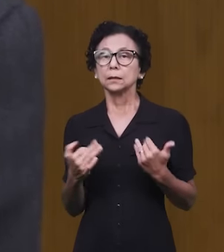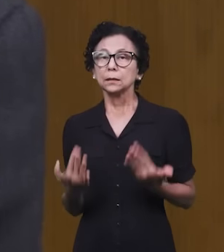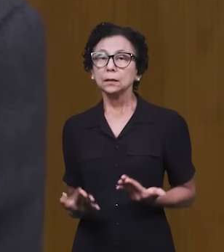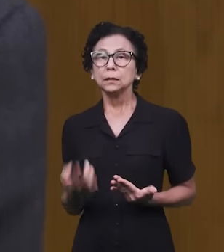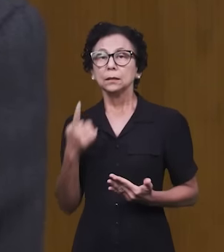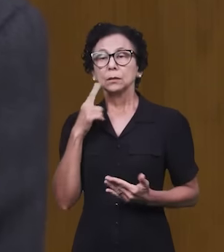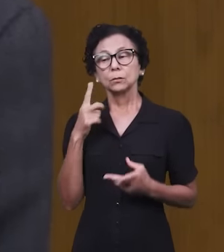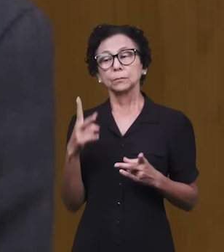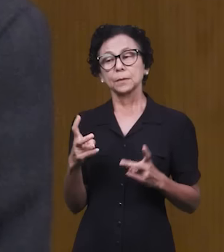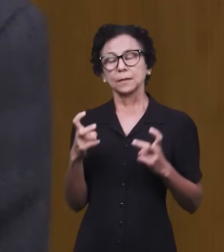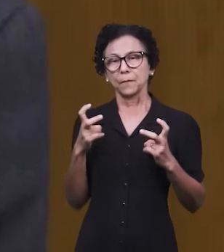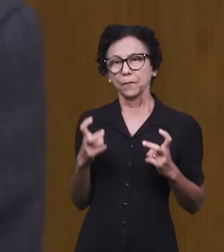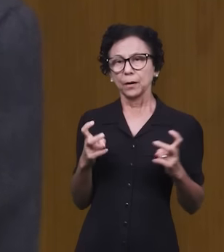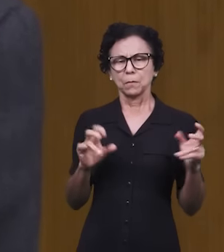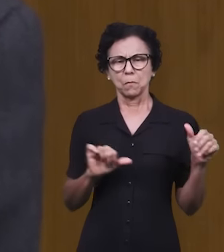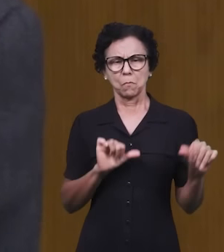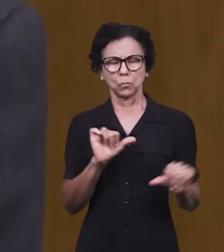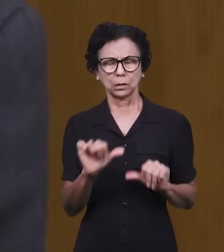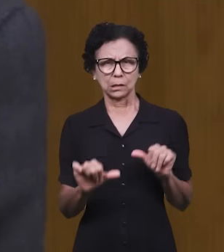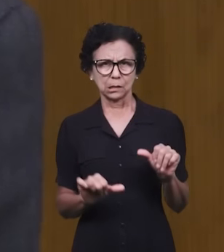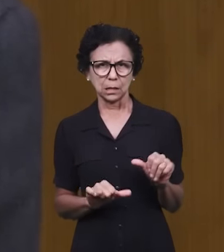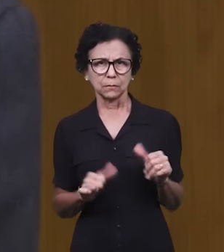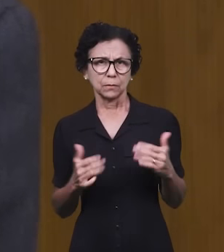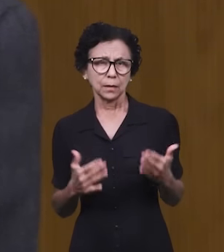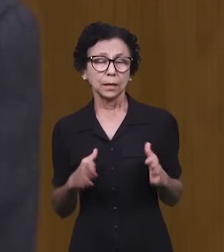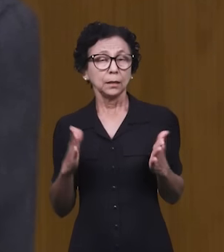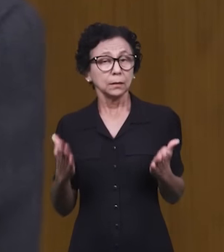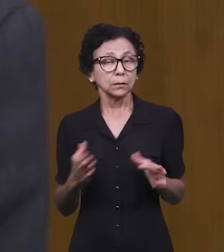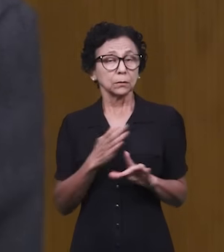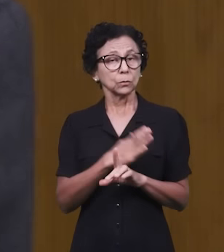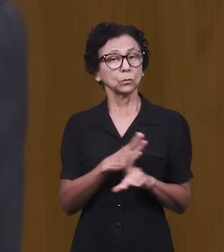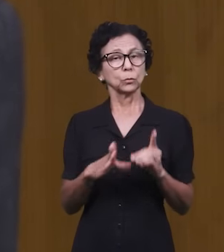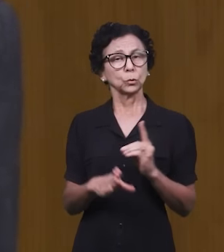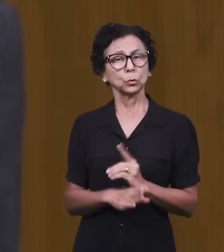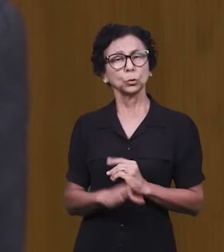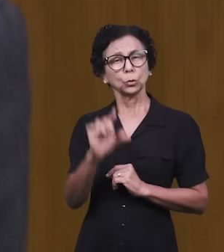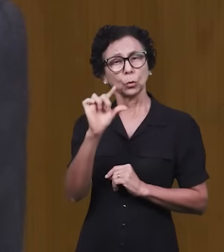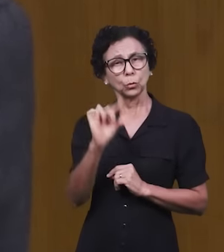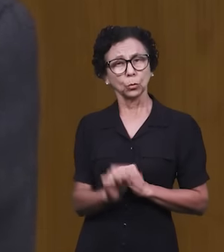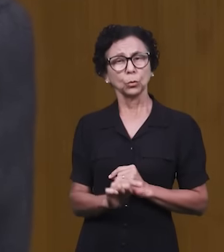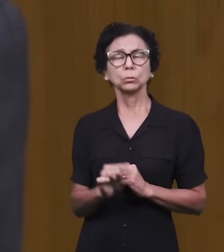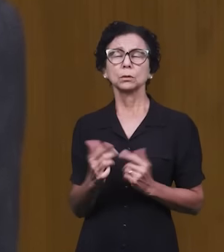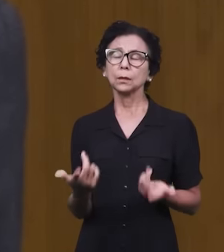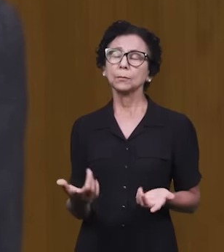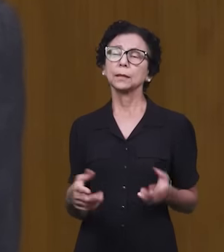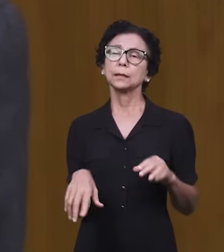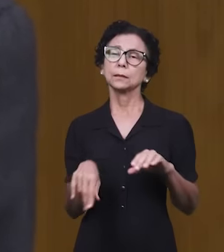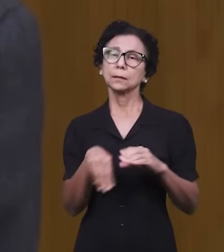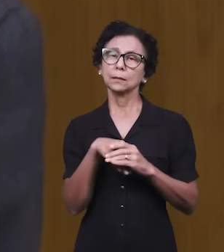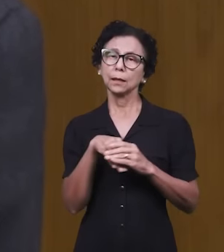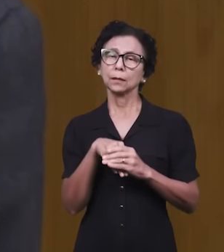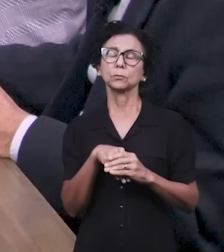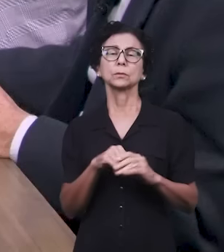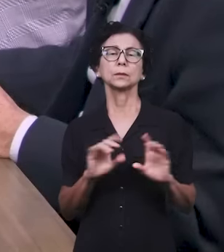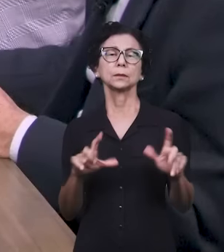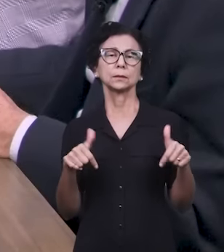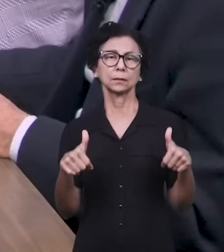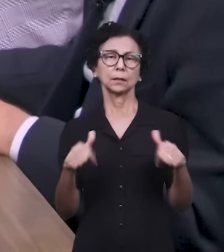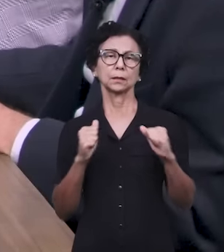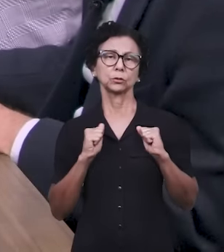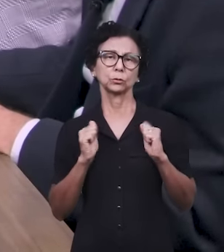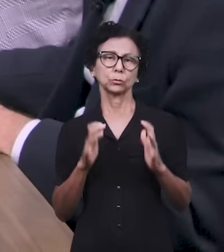essas mudanças, com esses cultos mais curtos e mais frequentes, faz parte dessa mudança para buscarmos mais a presença de Deus.